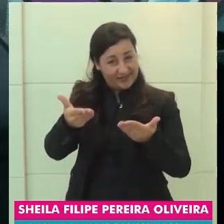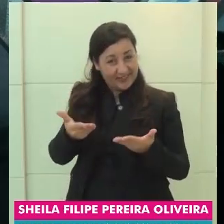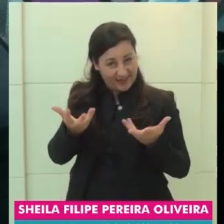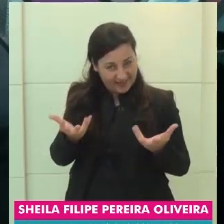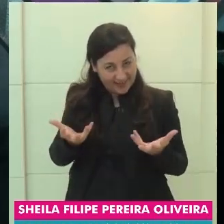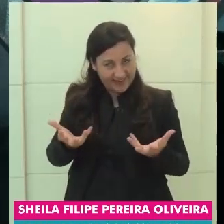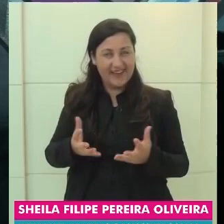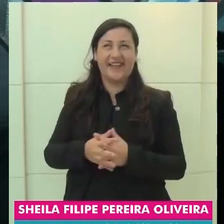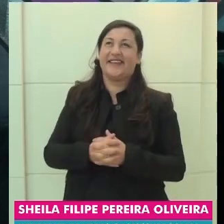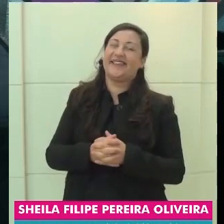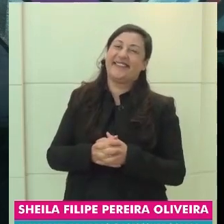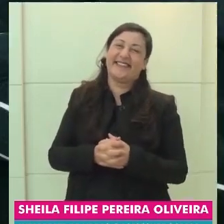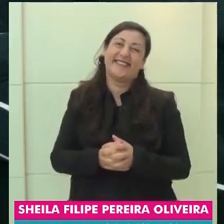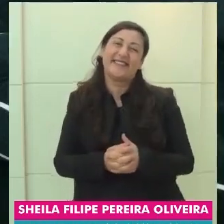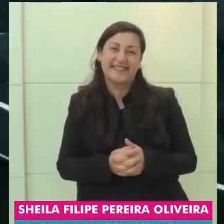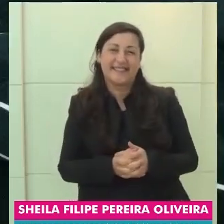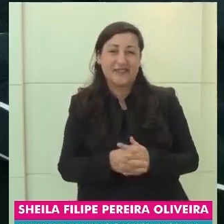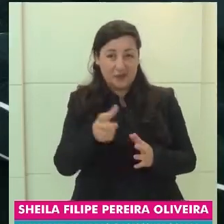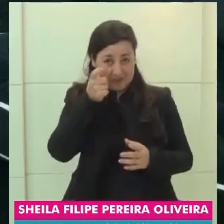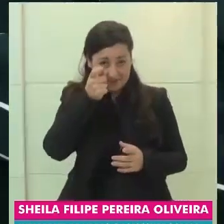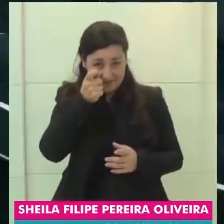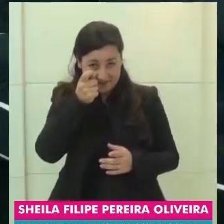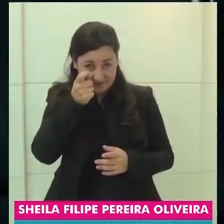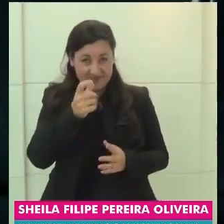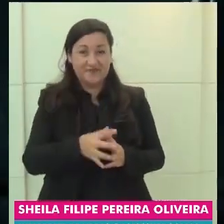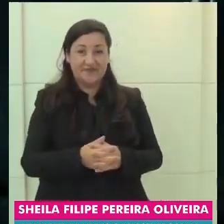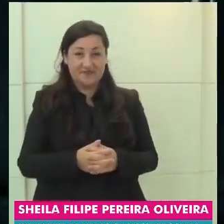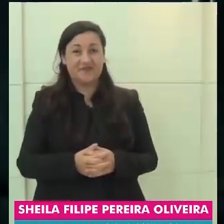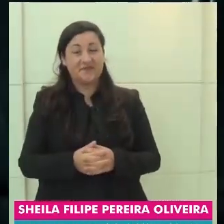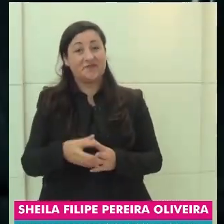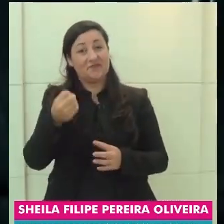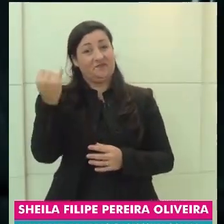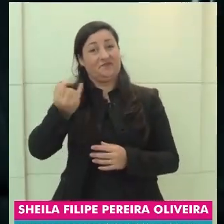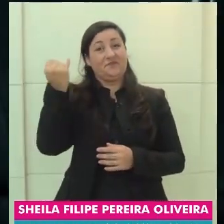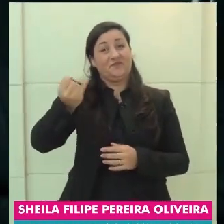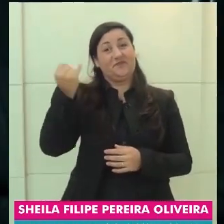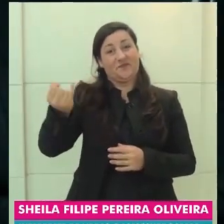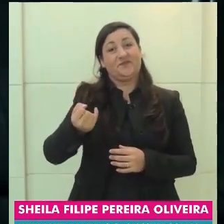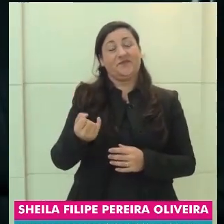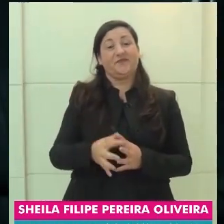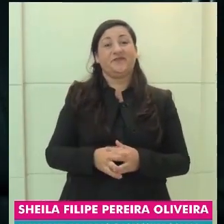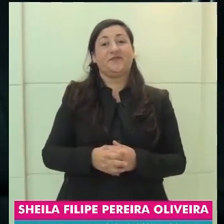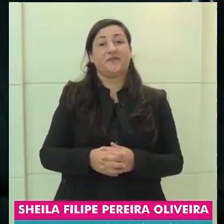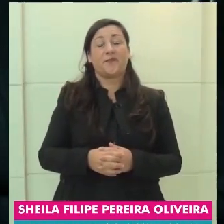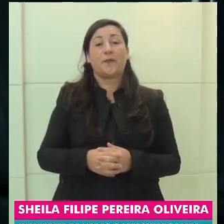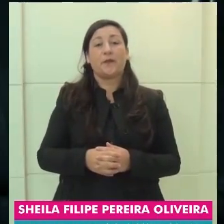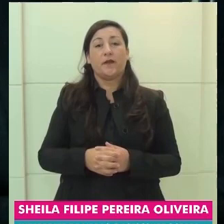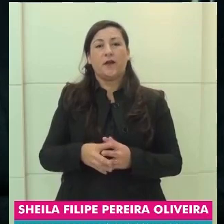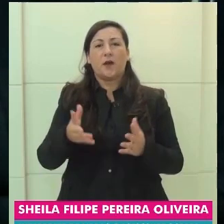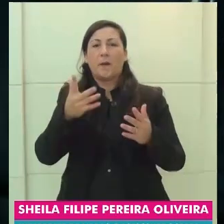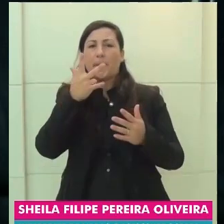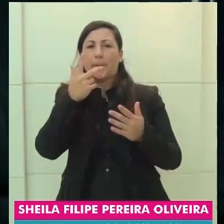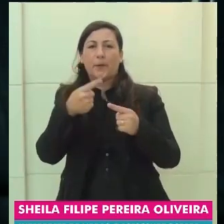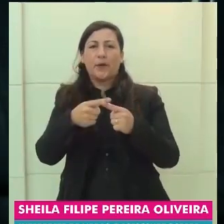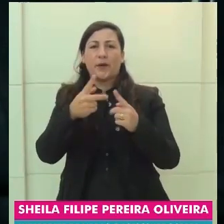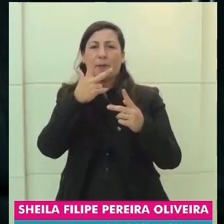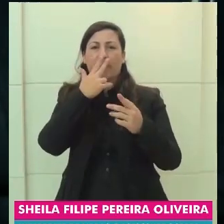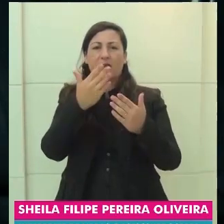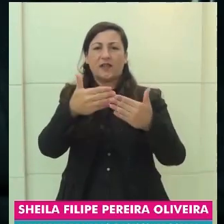estão assistindo a gente, né? Sim, estão assistindo e isso é muito importante, sabe? É uma quebra de barreira.